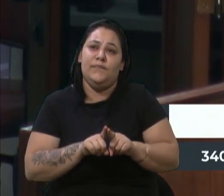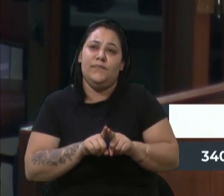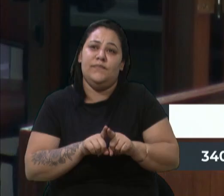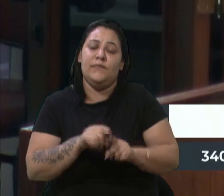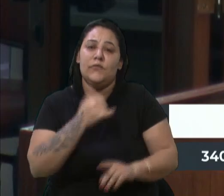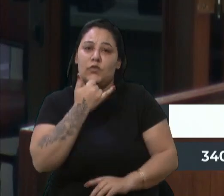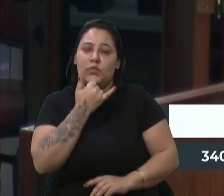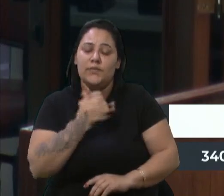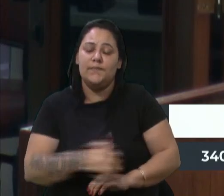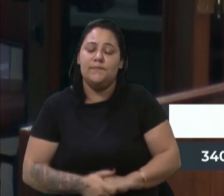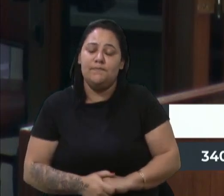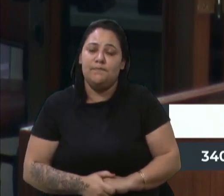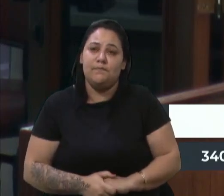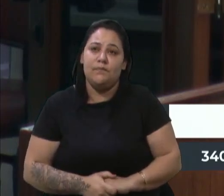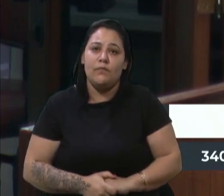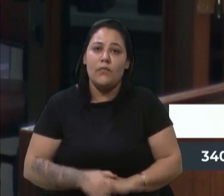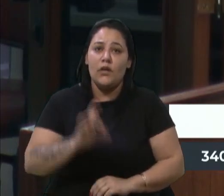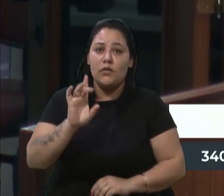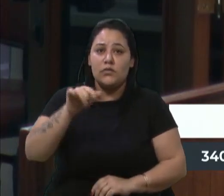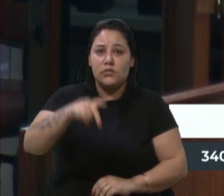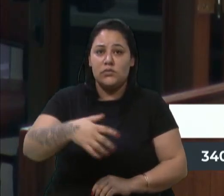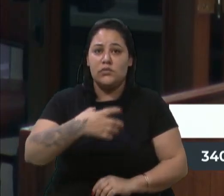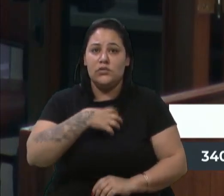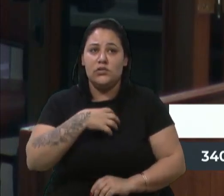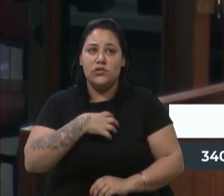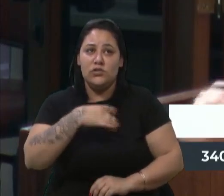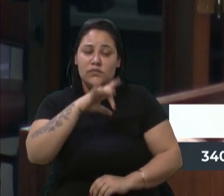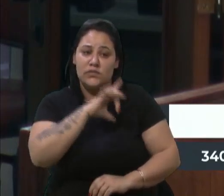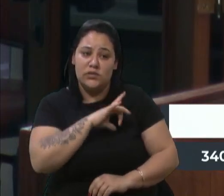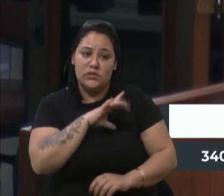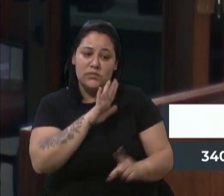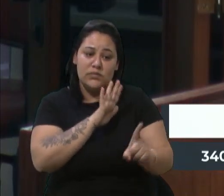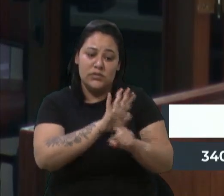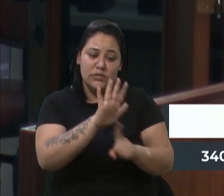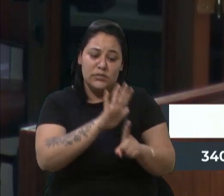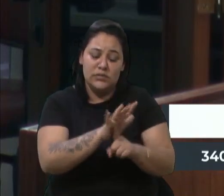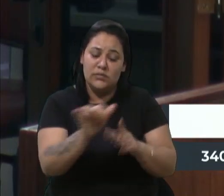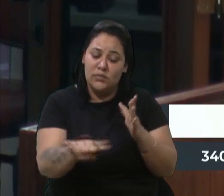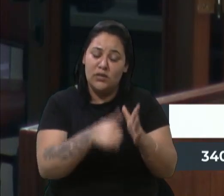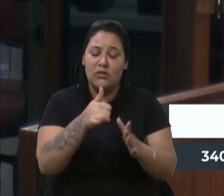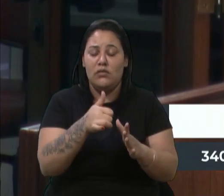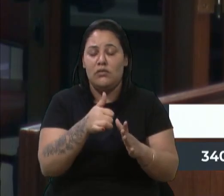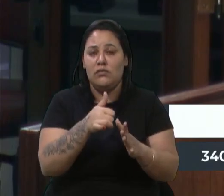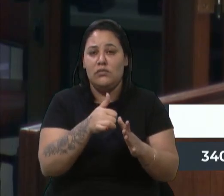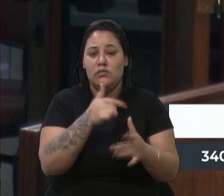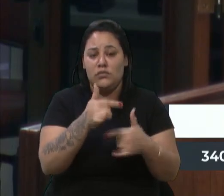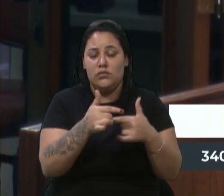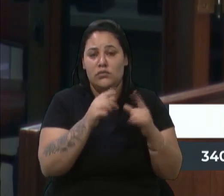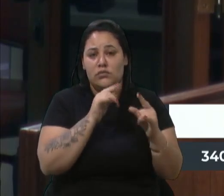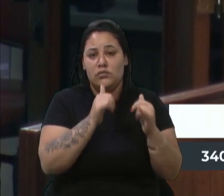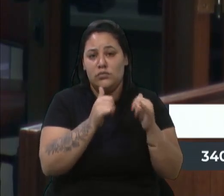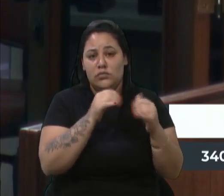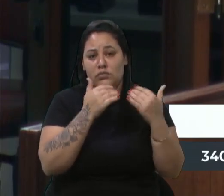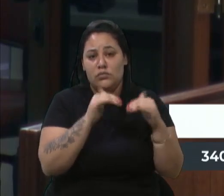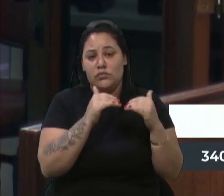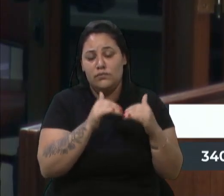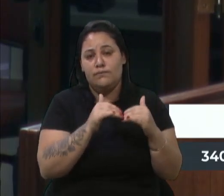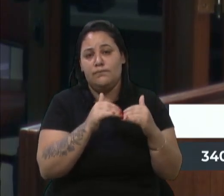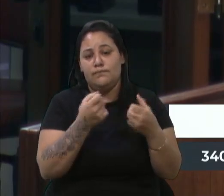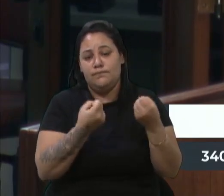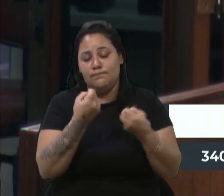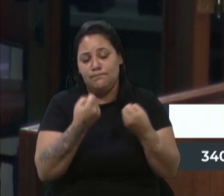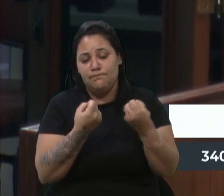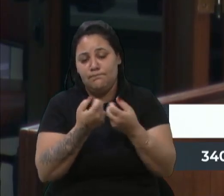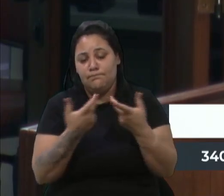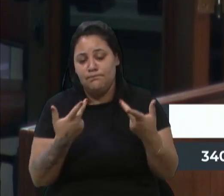Desculpa. Somente assim nós teremos uma oferta maior do transporte escolar, tão importante para a